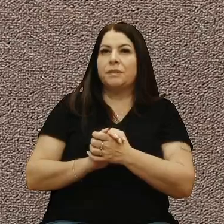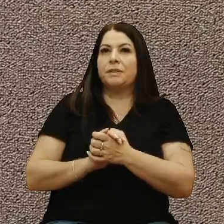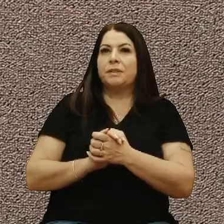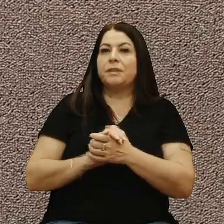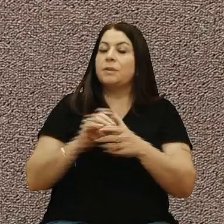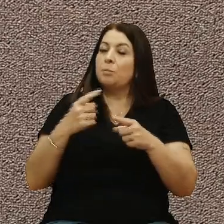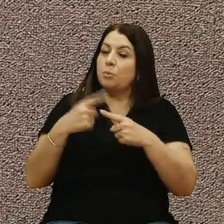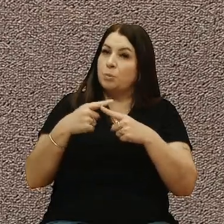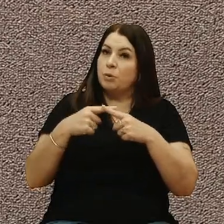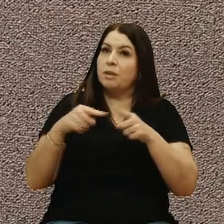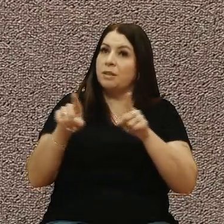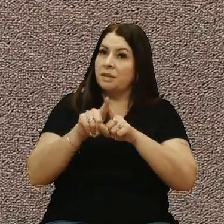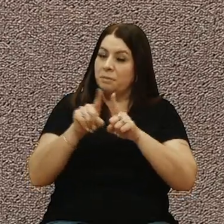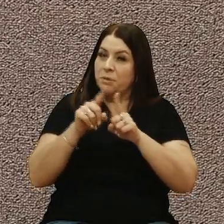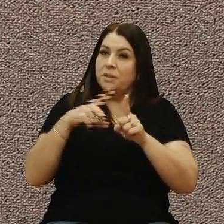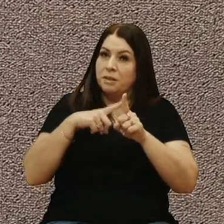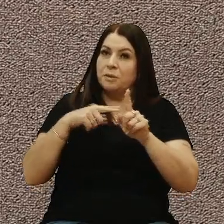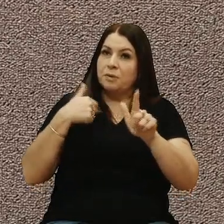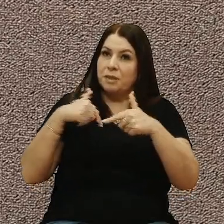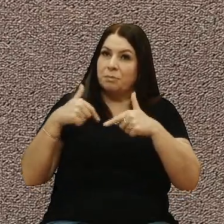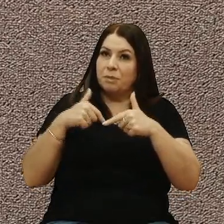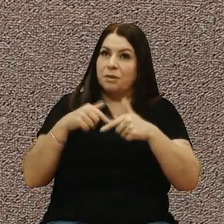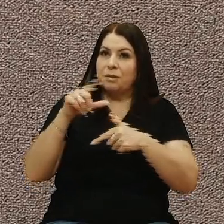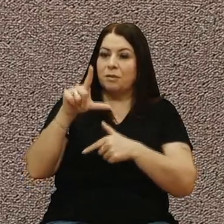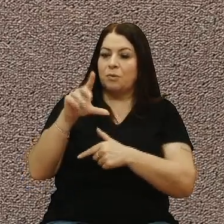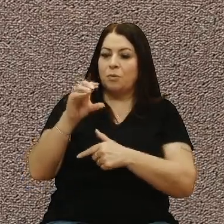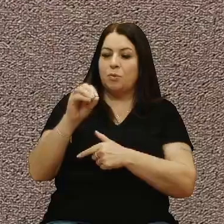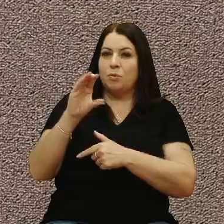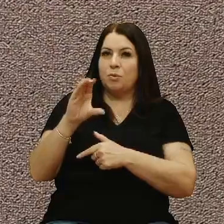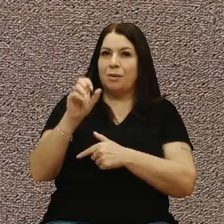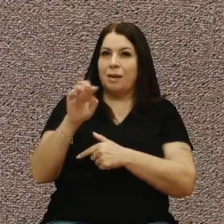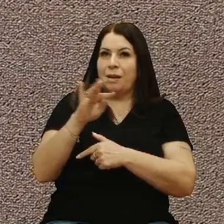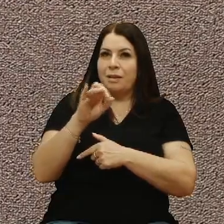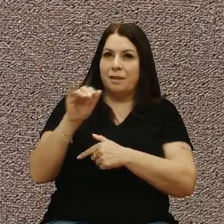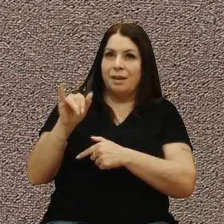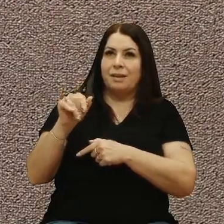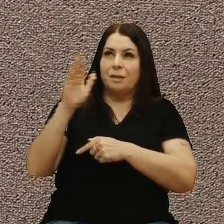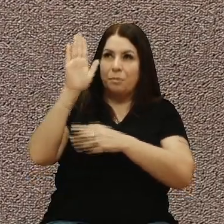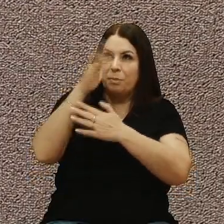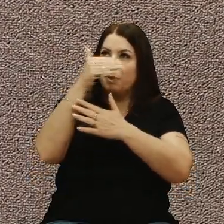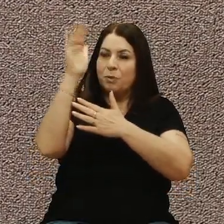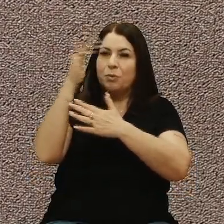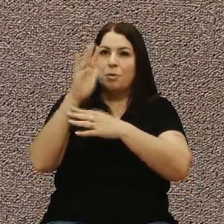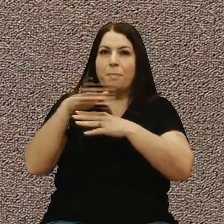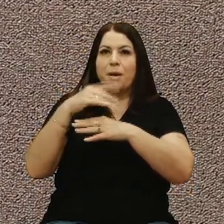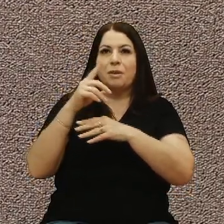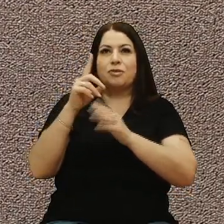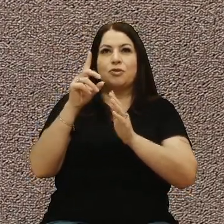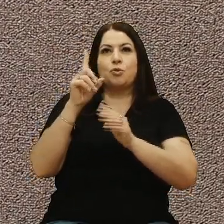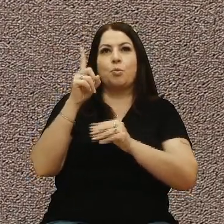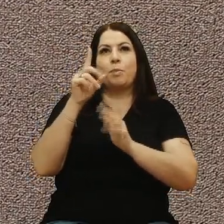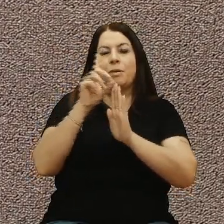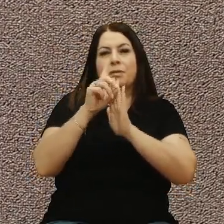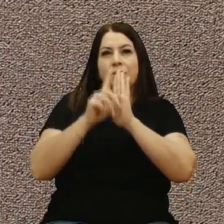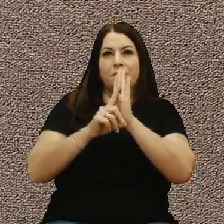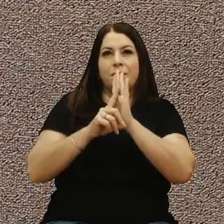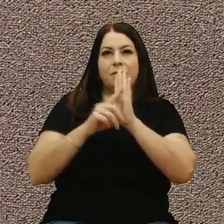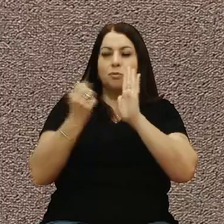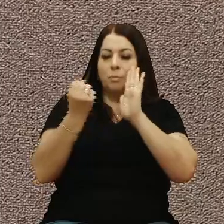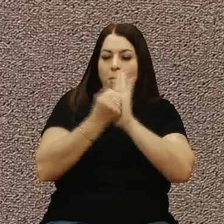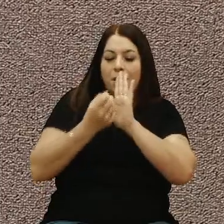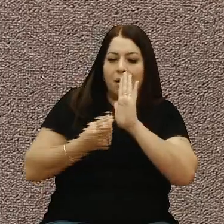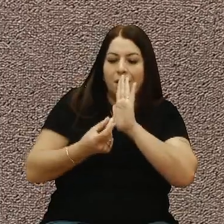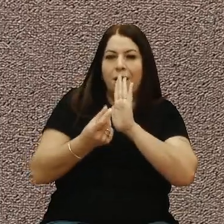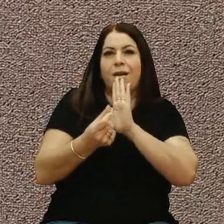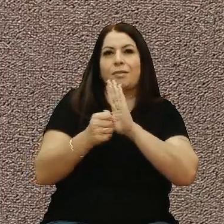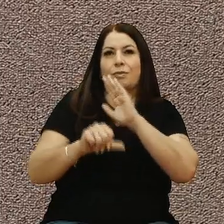Latina, por causa também do trabalho de Locatelli, que trabalhou na paróquia por mais de uma década, deixando um legado que